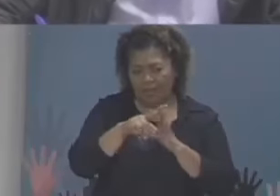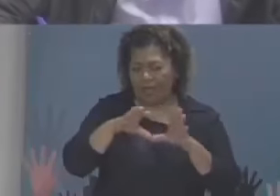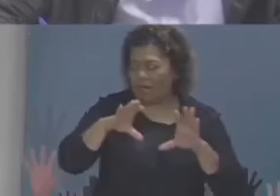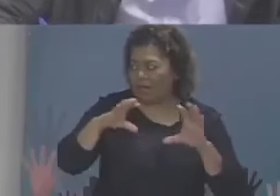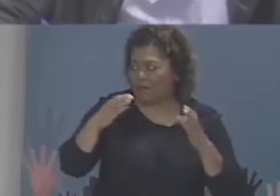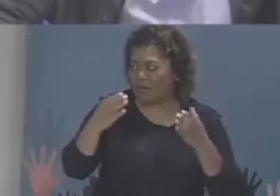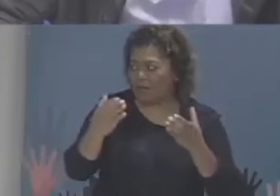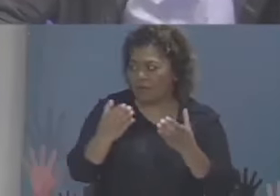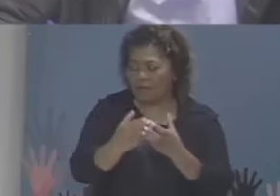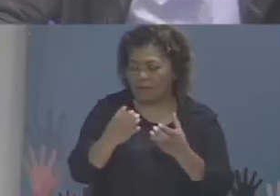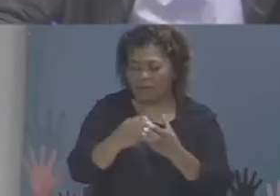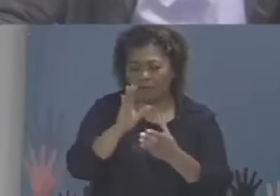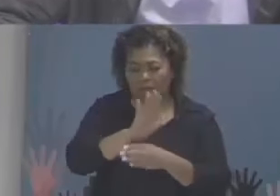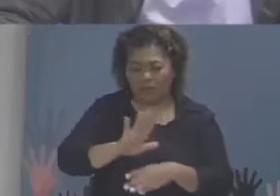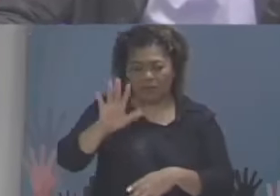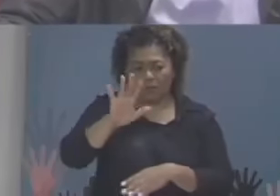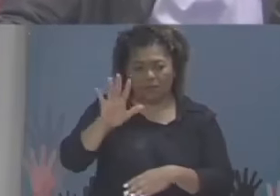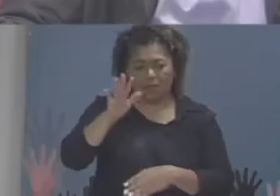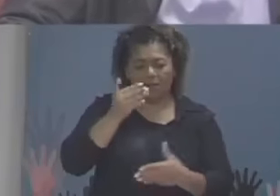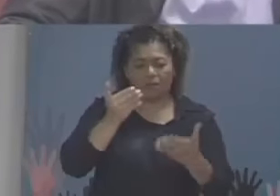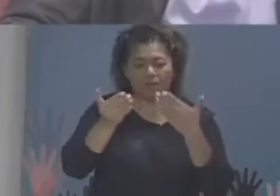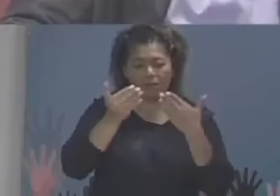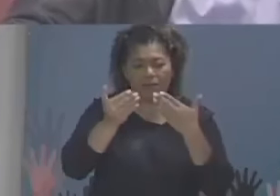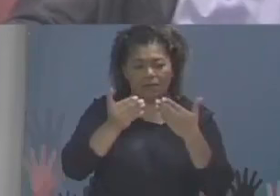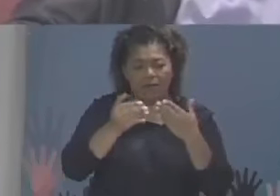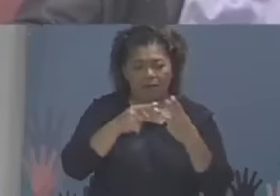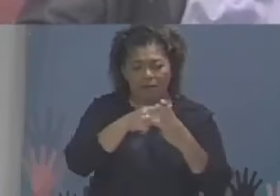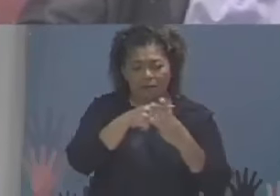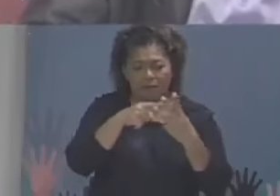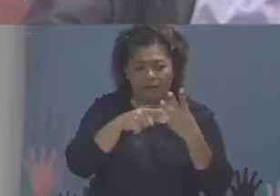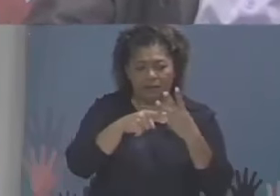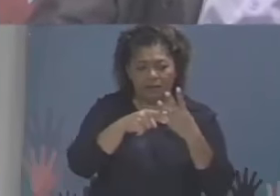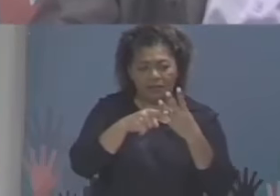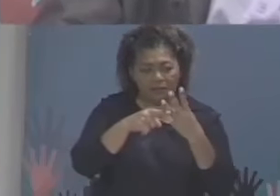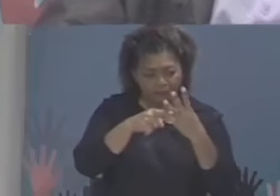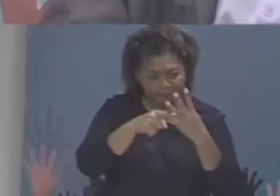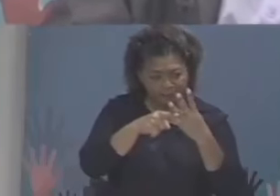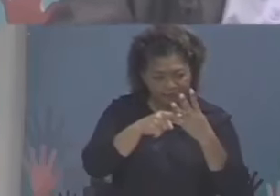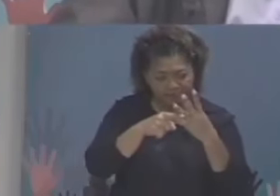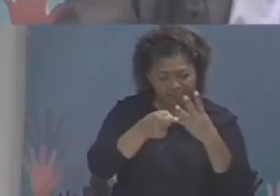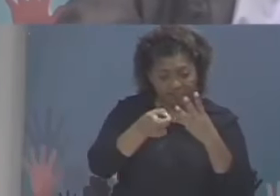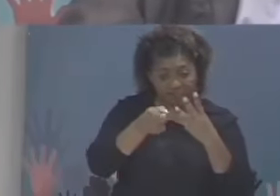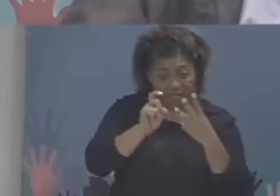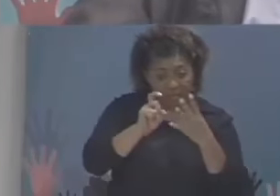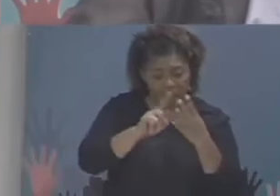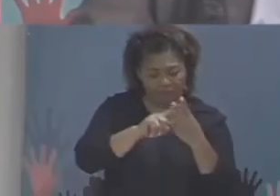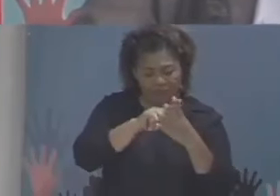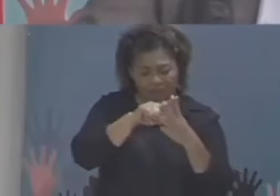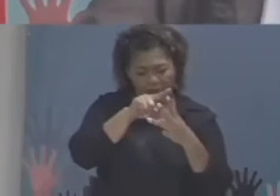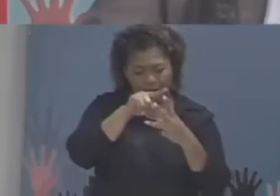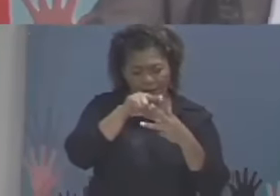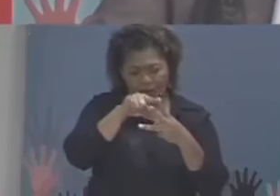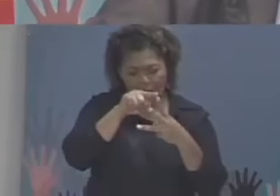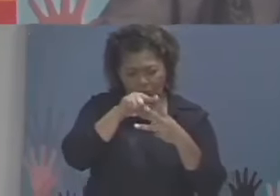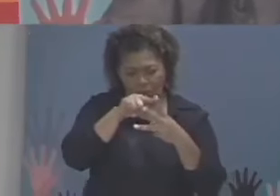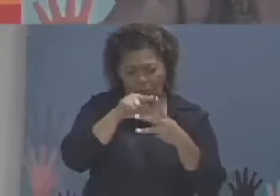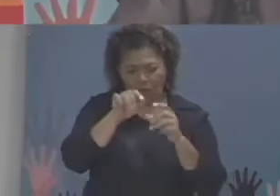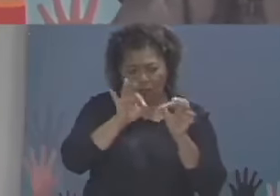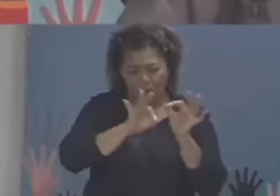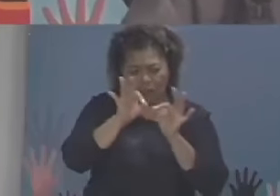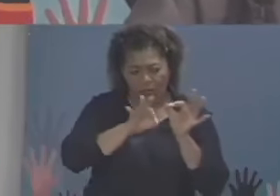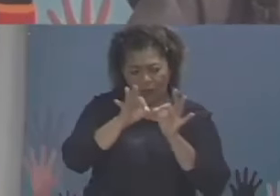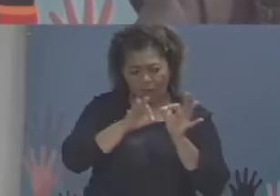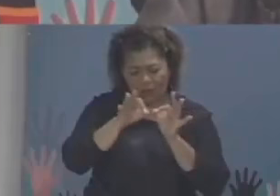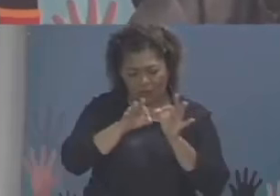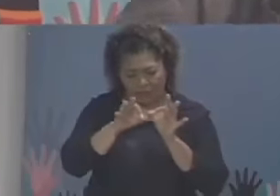Psicologia. Os 3 eixos, vale salientar, são: eixo 1, organização democrática